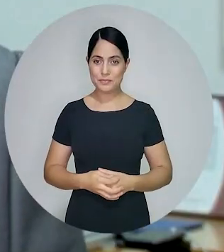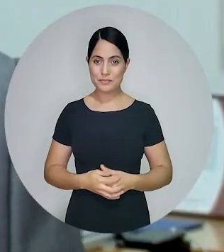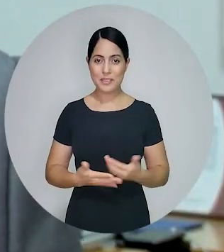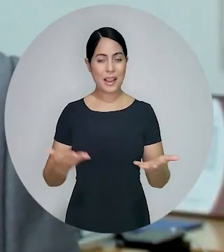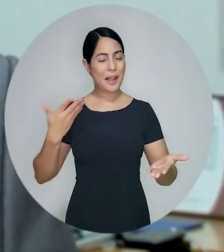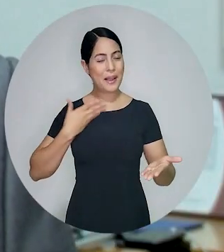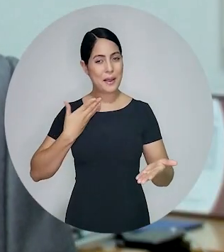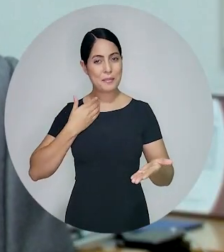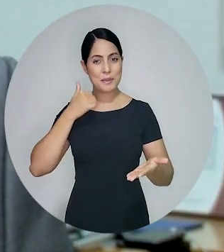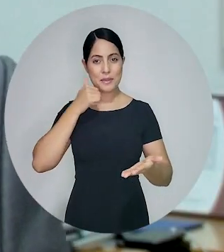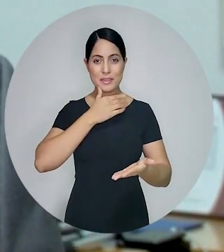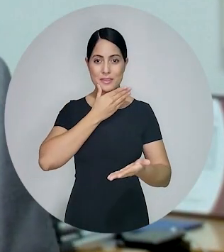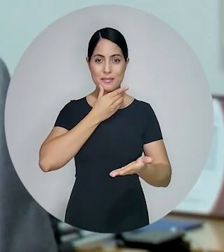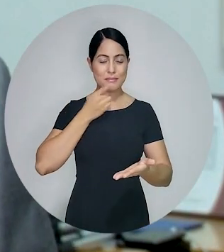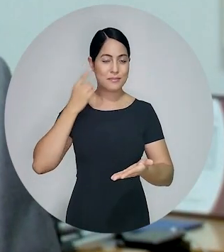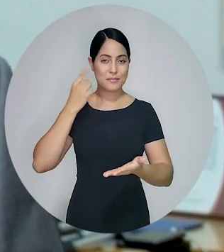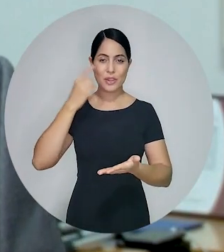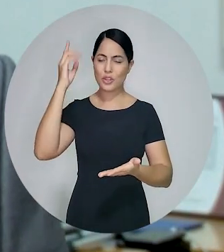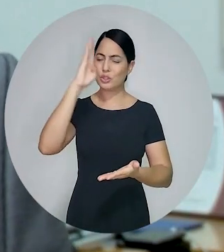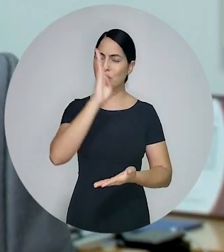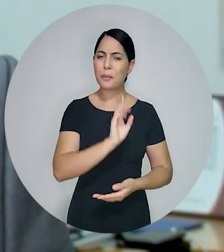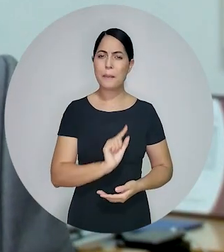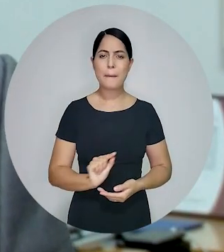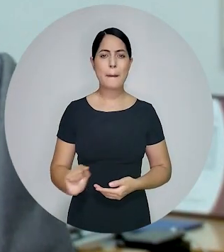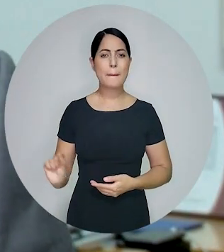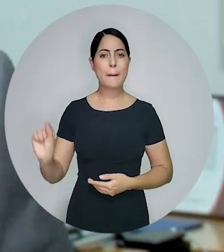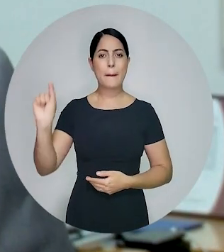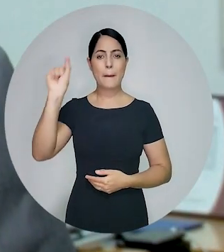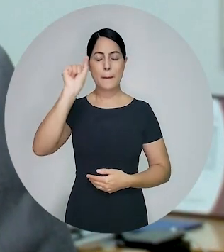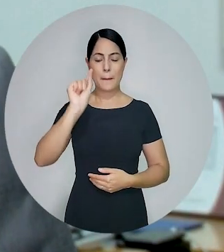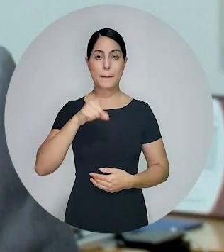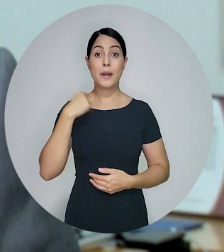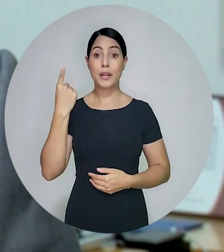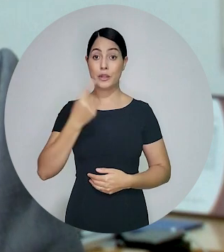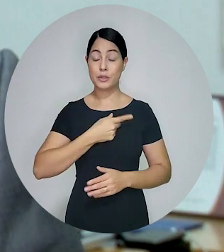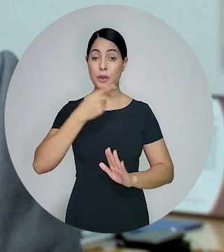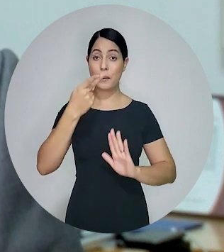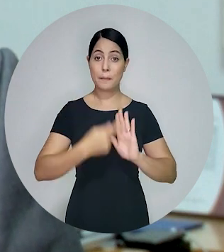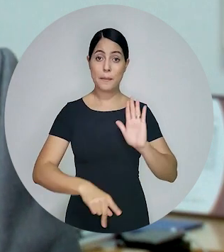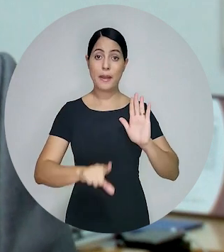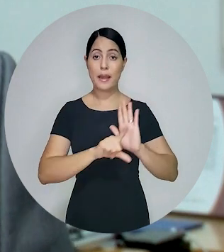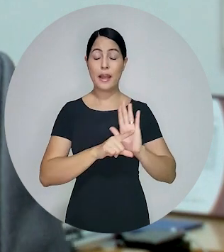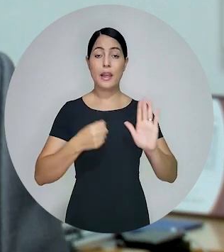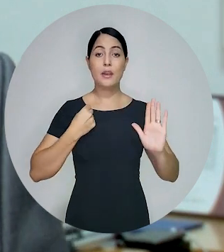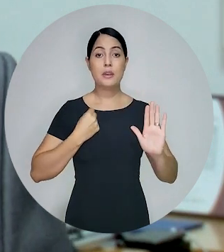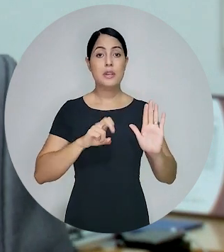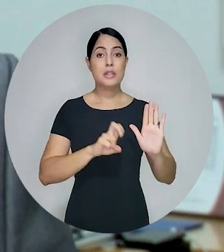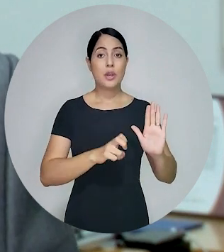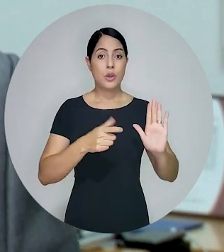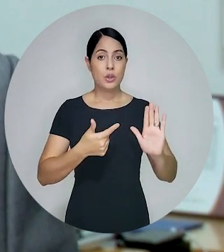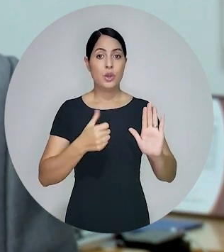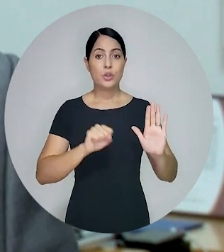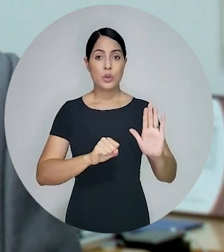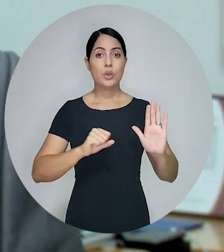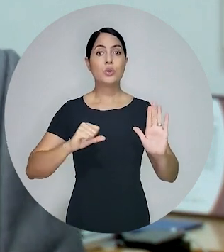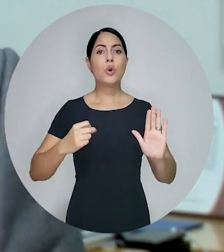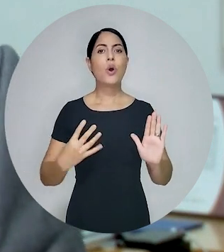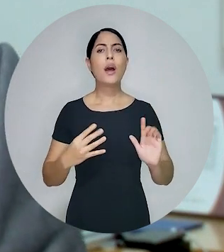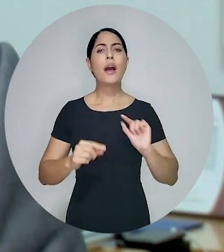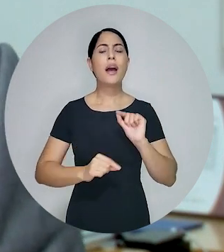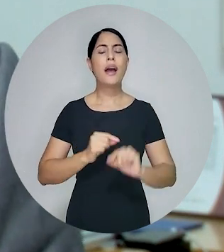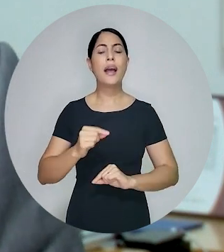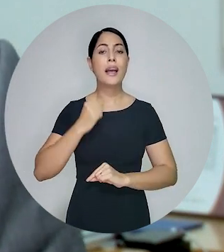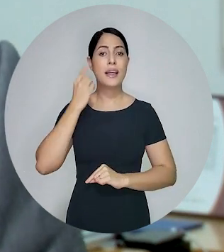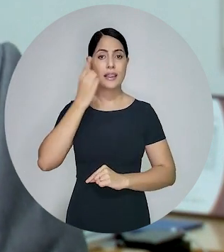colegas advogadas e meus colegas advogados de todo o Brasil, acabamos de acompanhar a aprovação do texto do PL 5284 de 2020, proposto